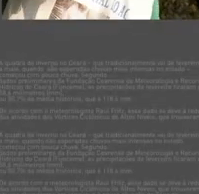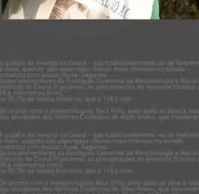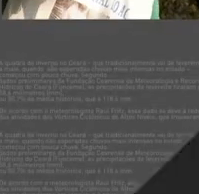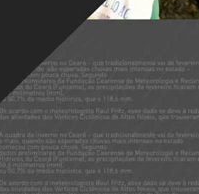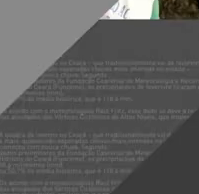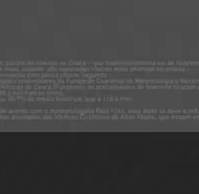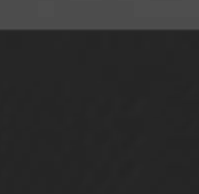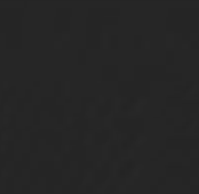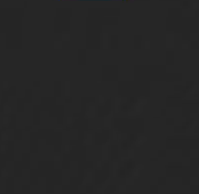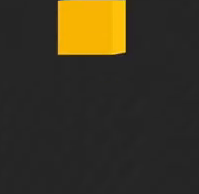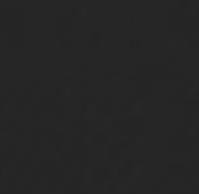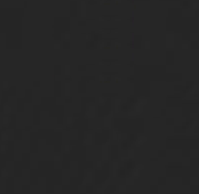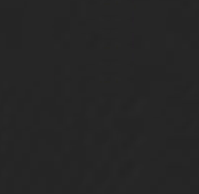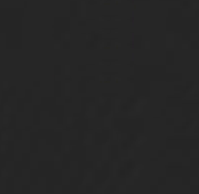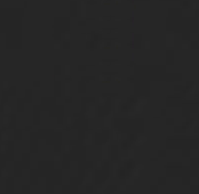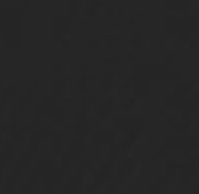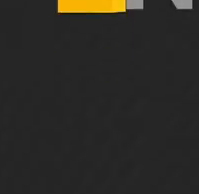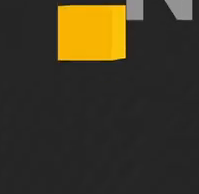ae